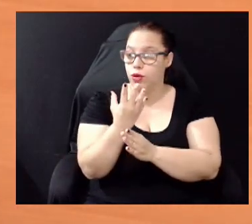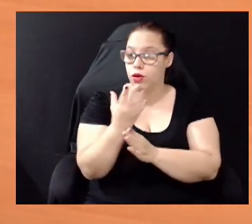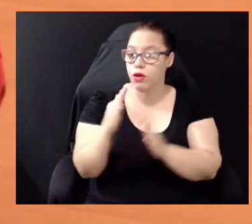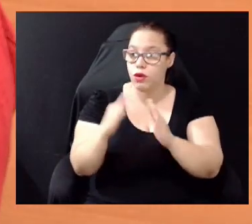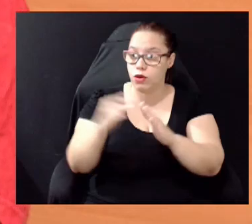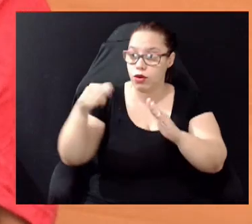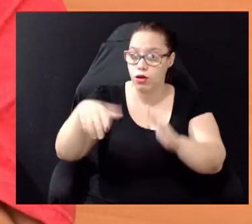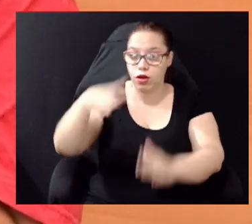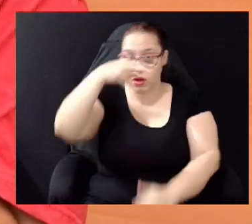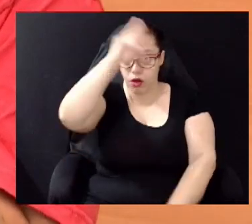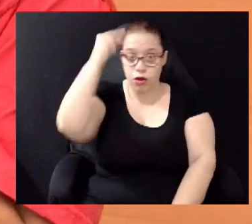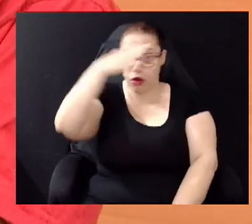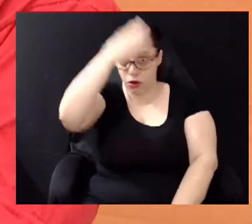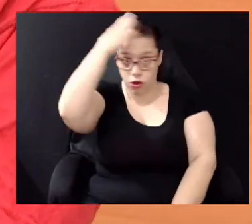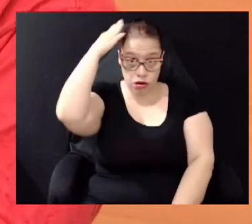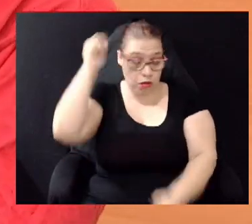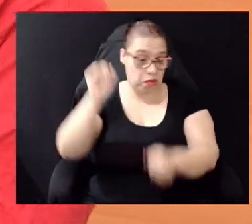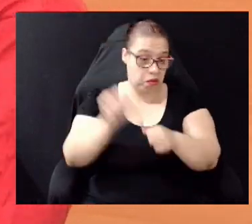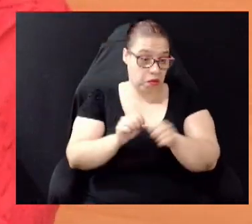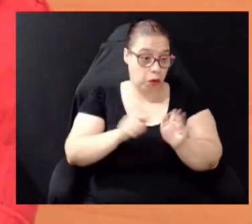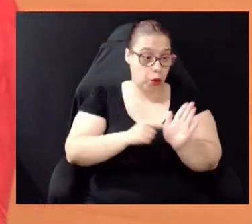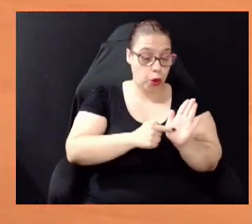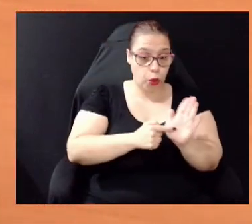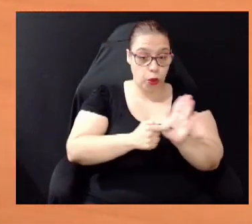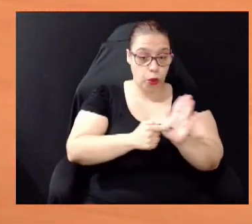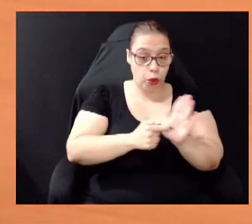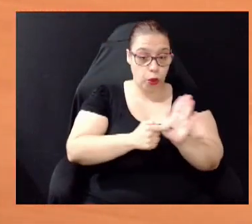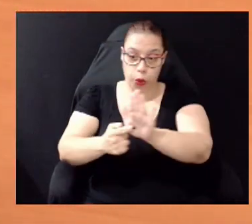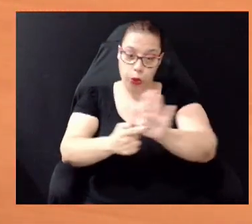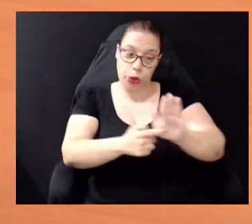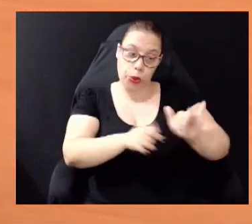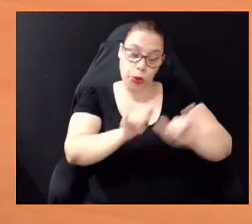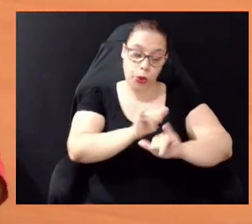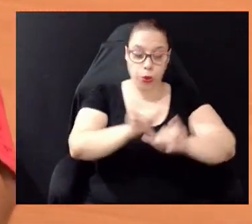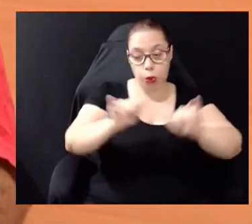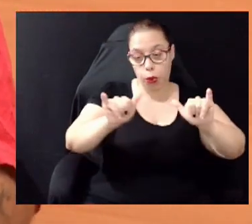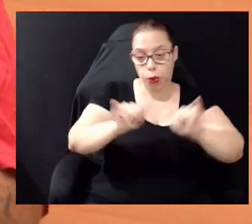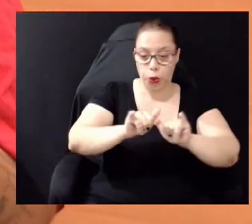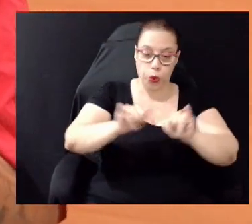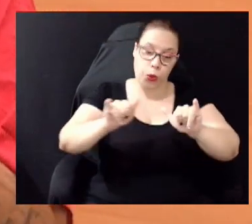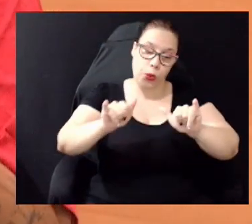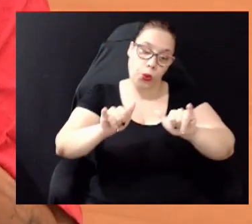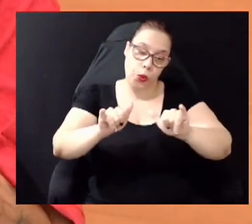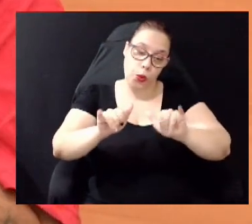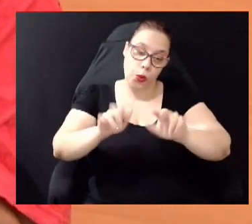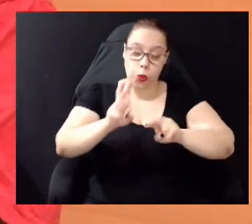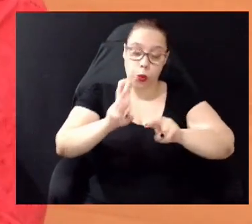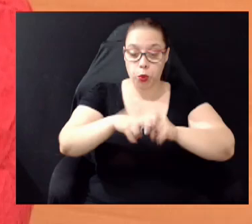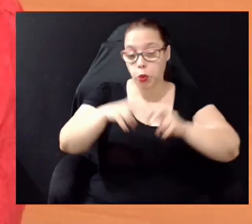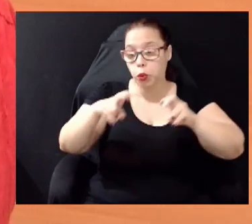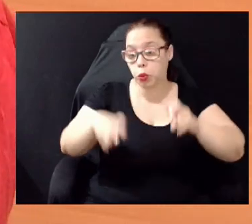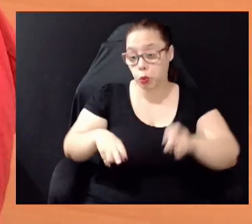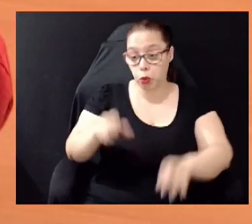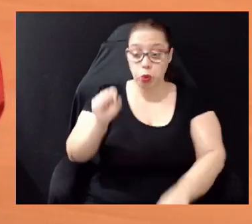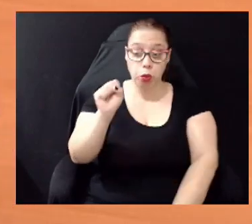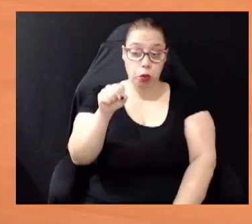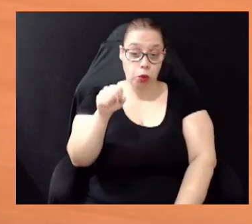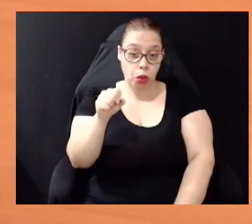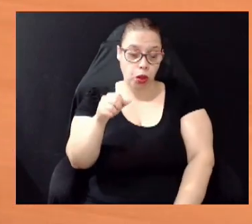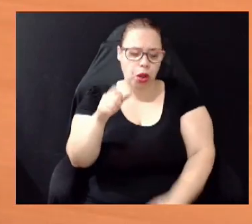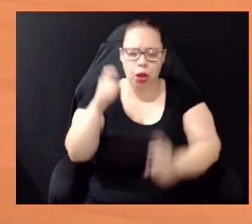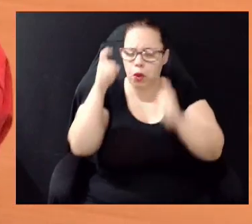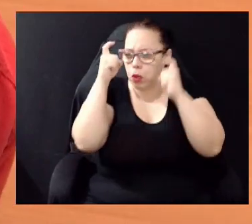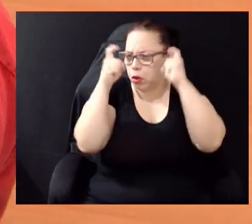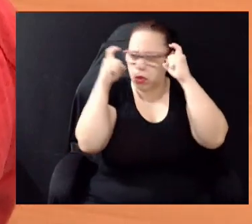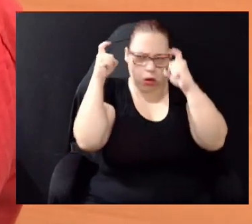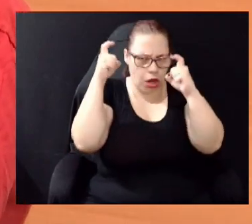lá, fez todo, né, a cena dele, colocando como se ele realmente se preocupasse com as